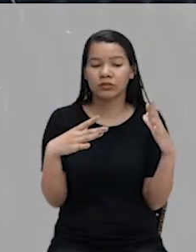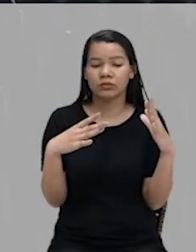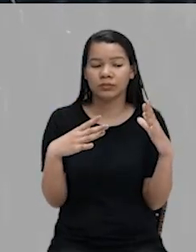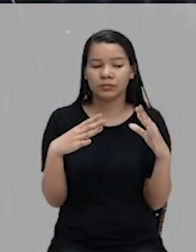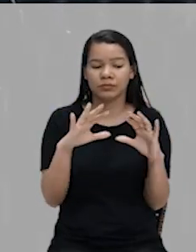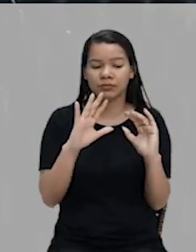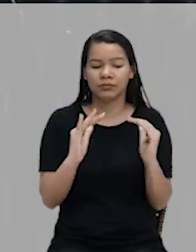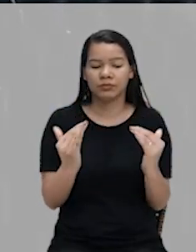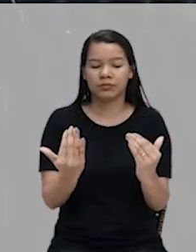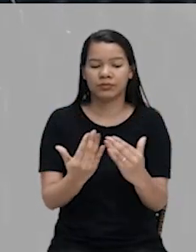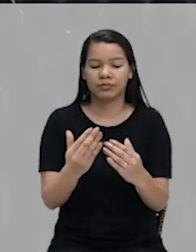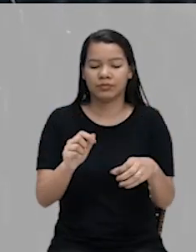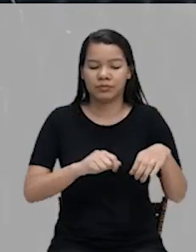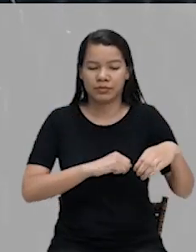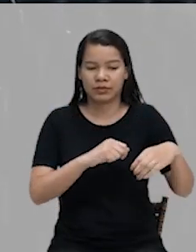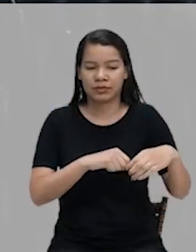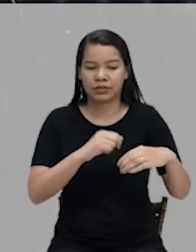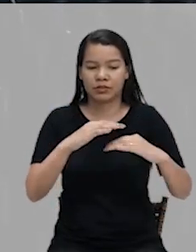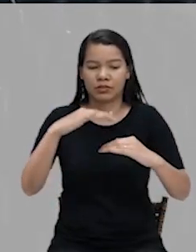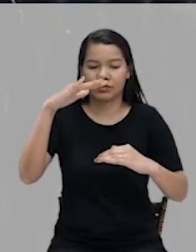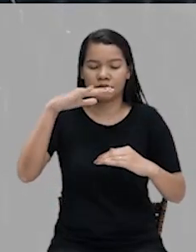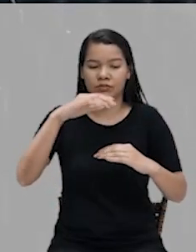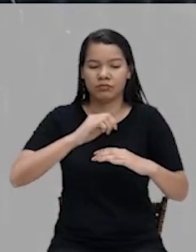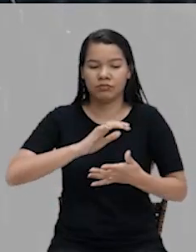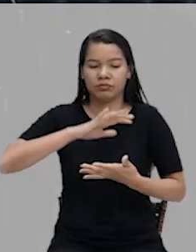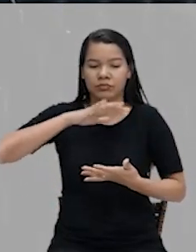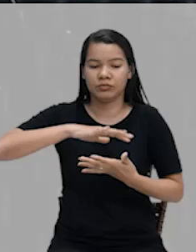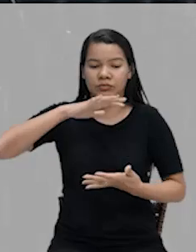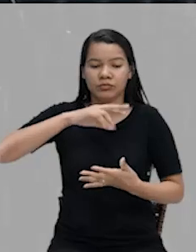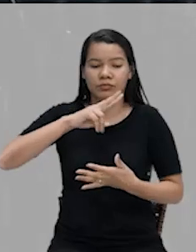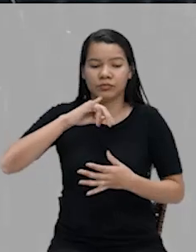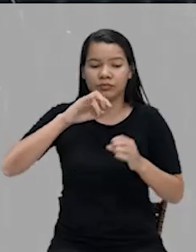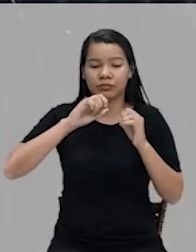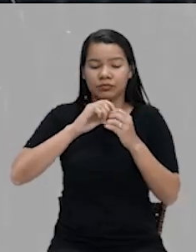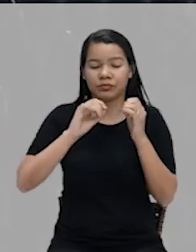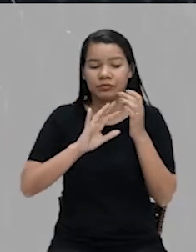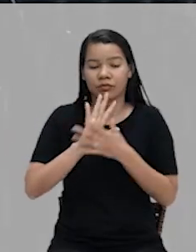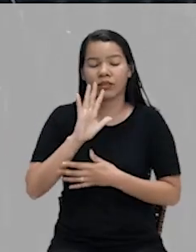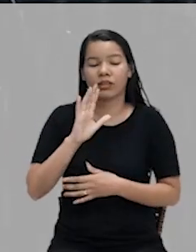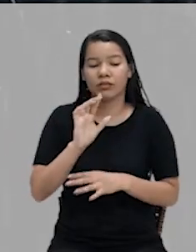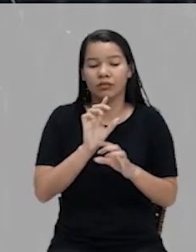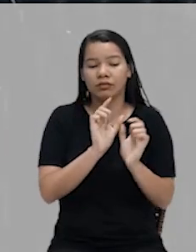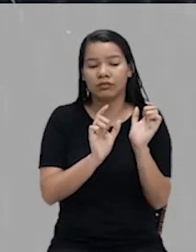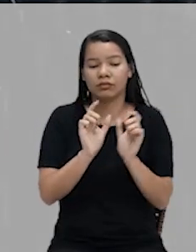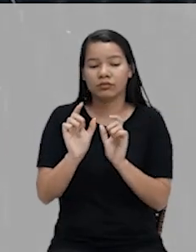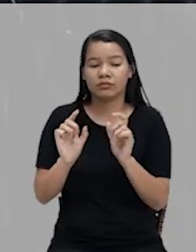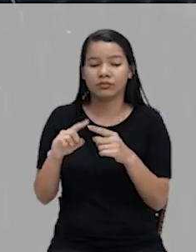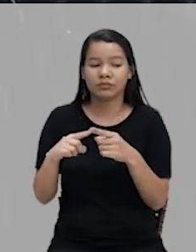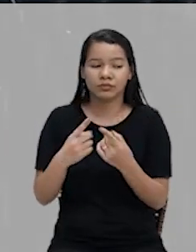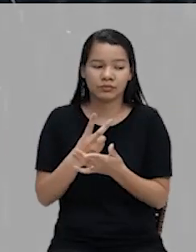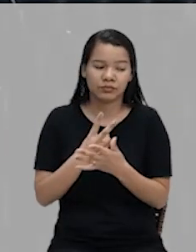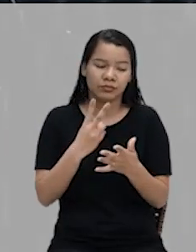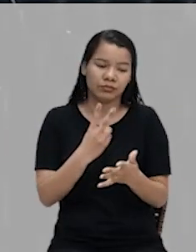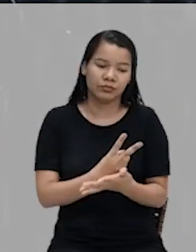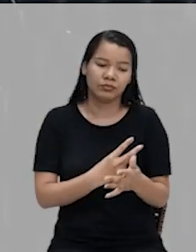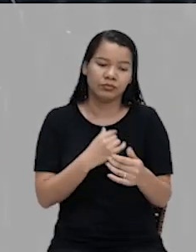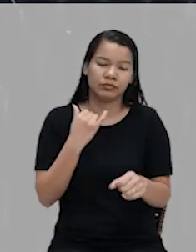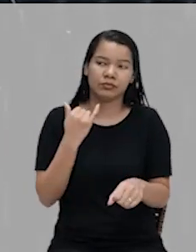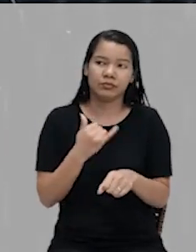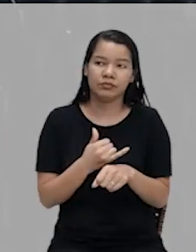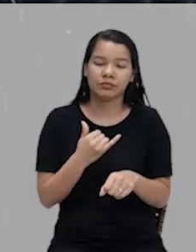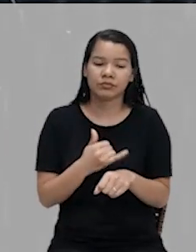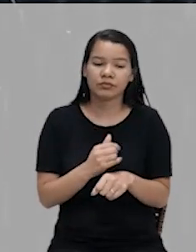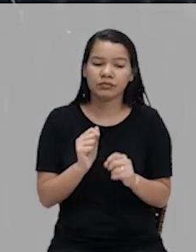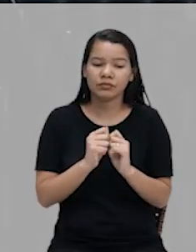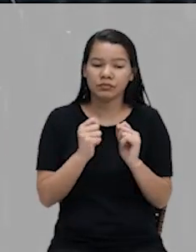certo? Vai gerar os fragmentos, mas aqueles fragmentos continuará sendo alumínio. Explodiu,